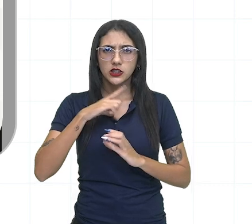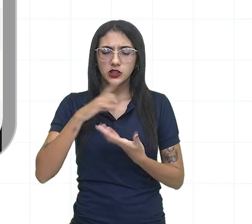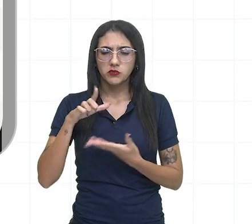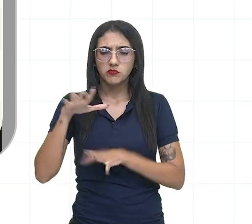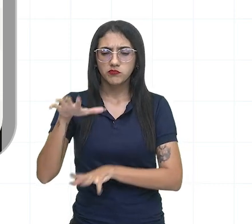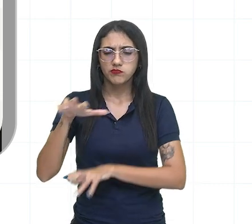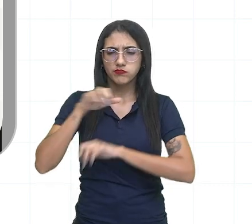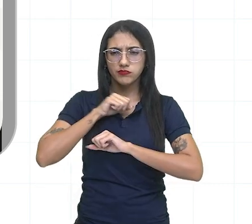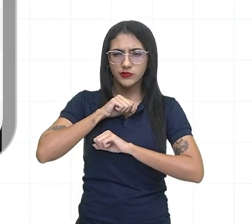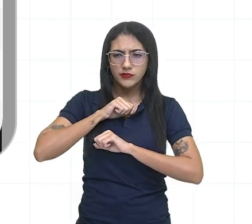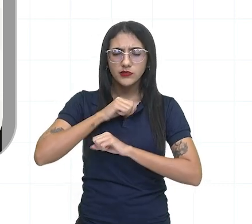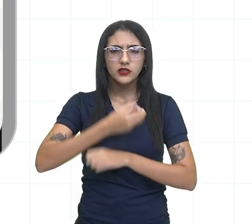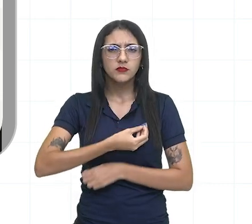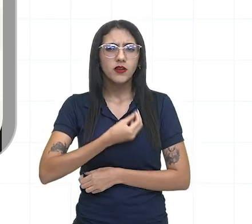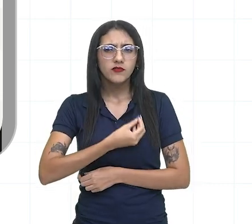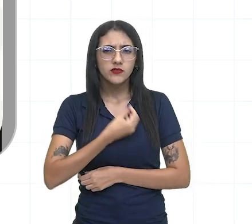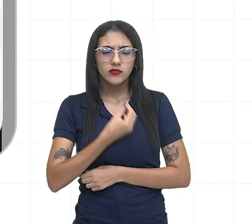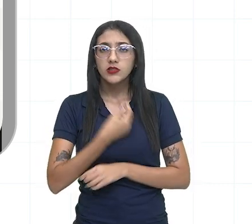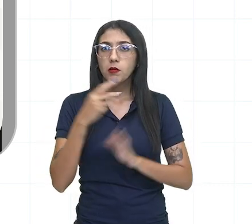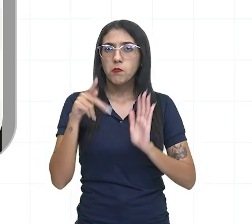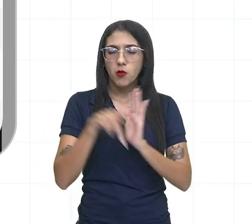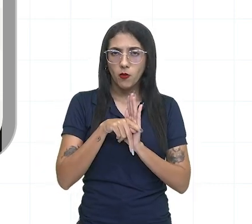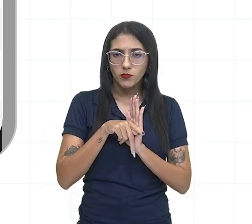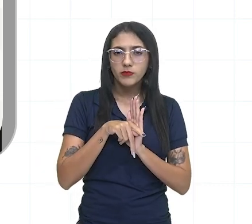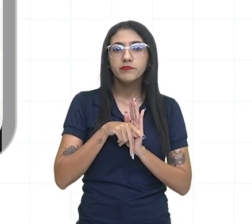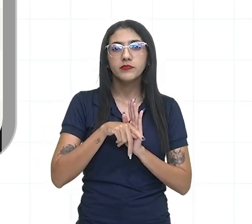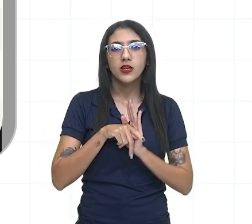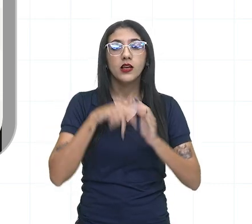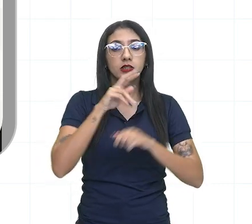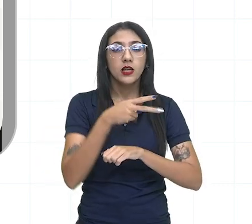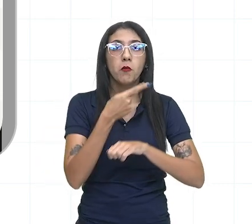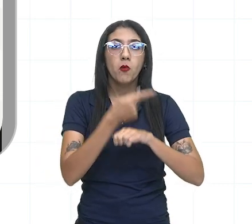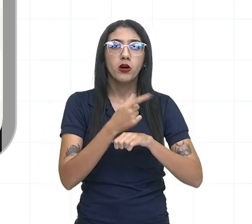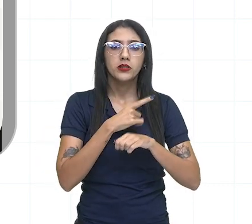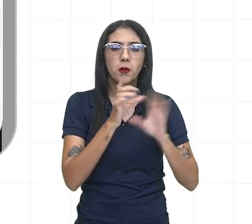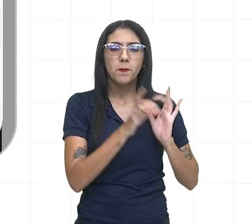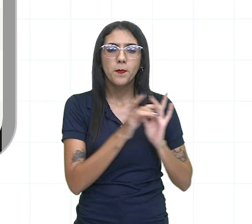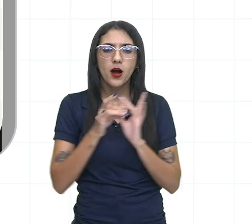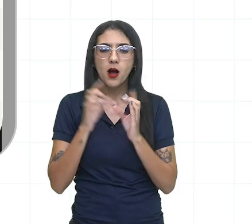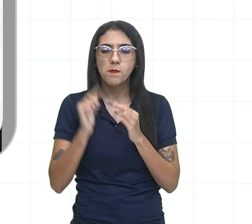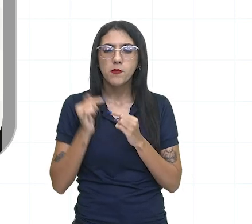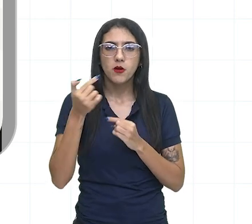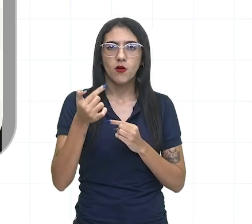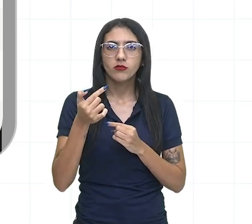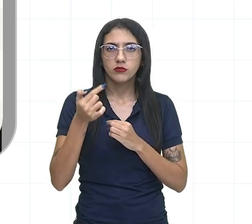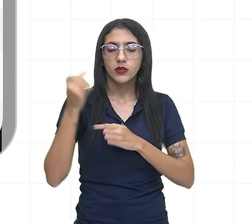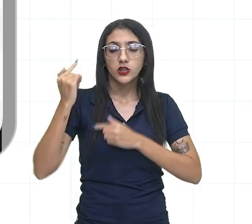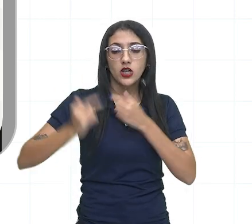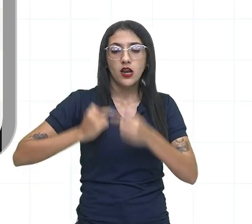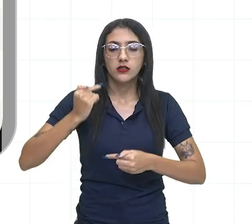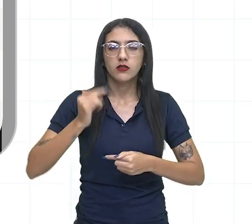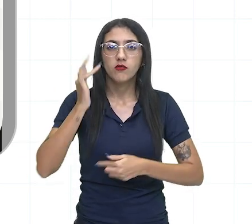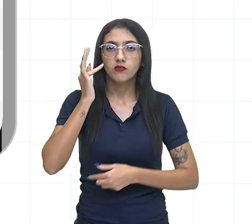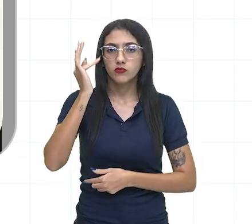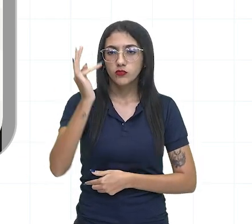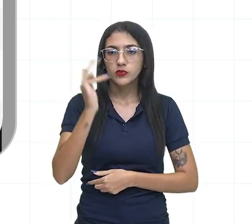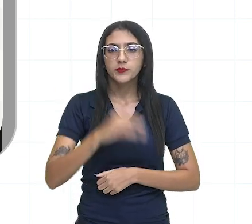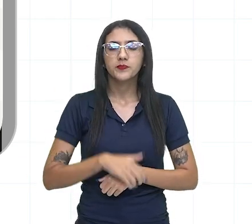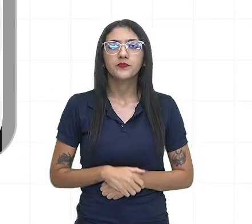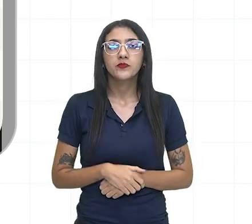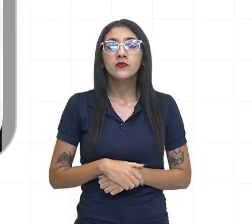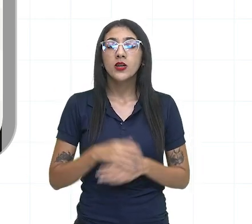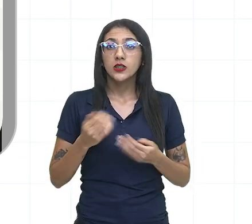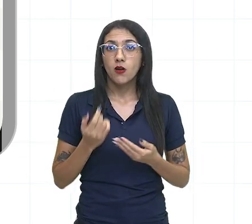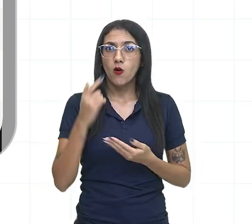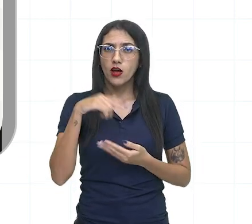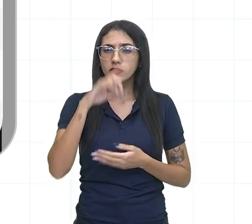durante a vida de um organismo, e seriam transmitidas aos seus descendentes. Então, essa ideia ela foi